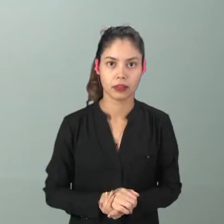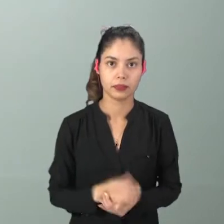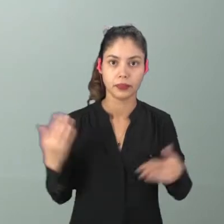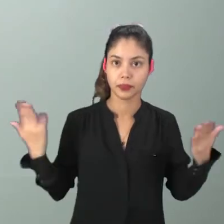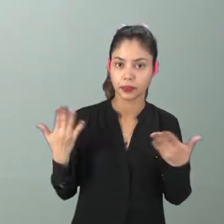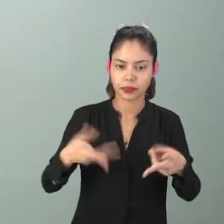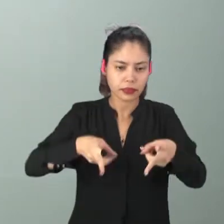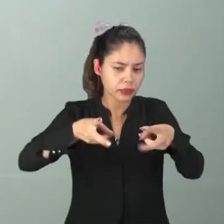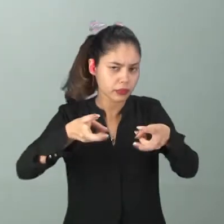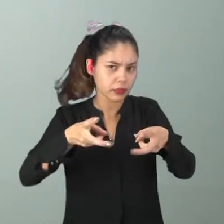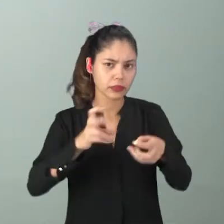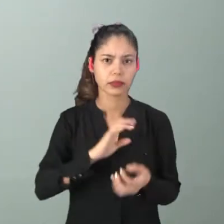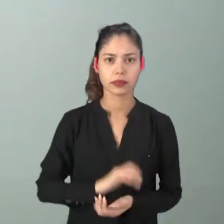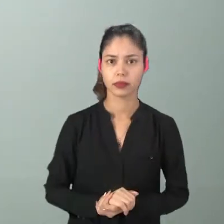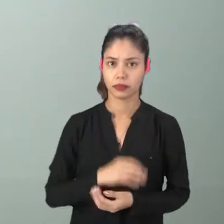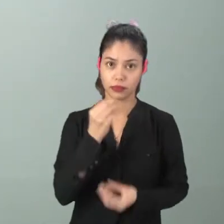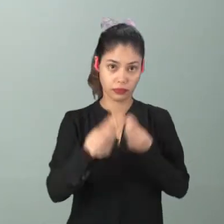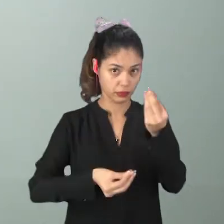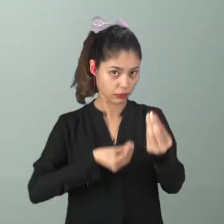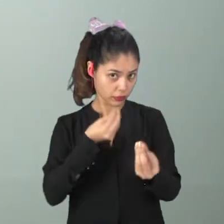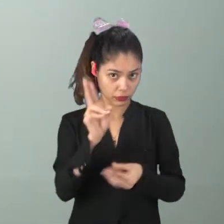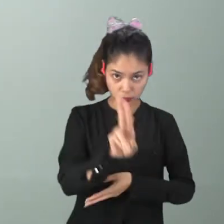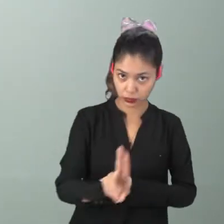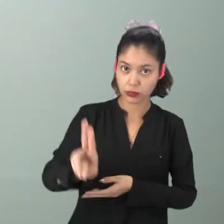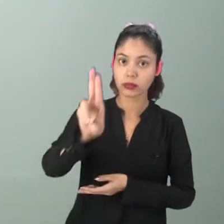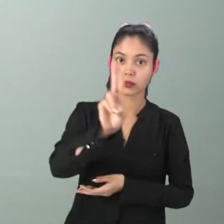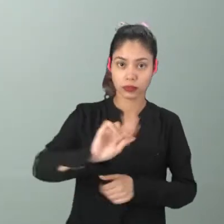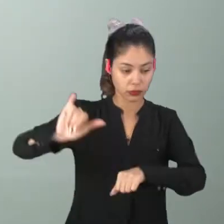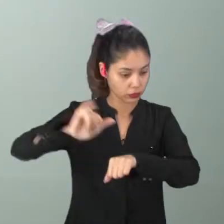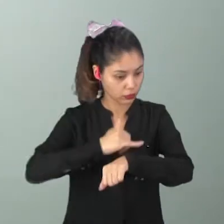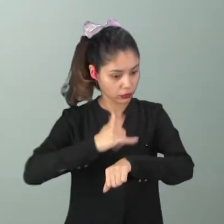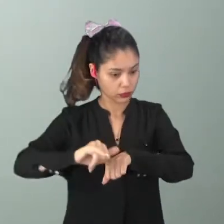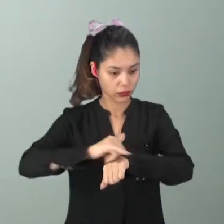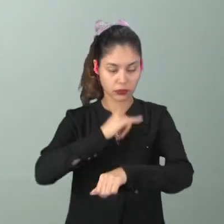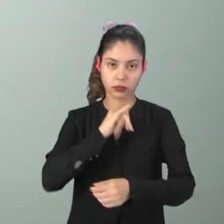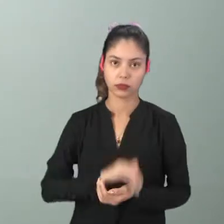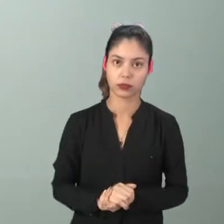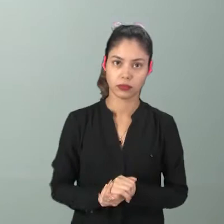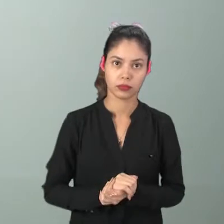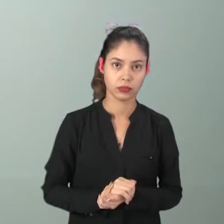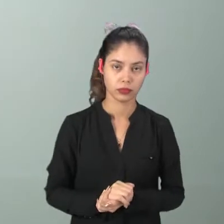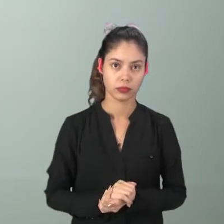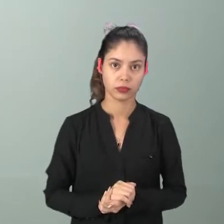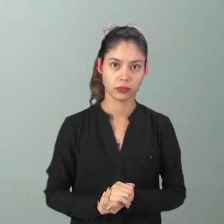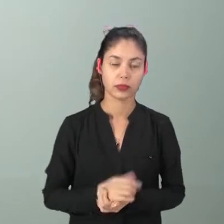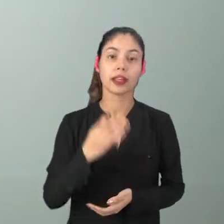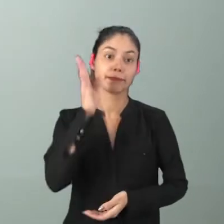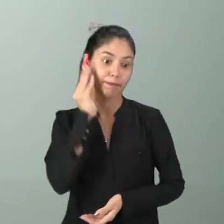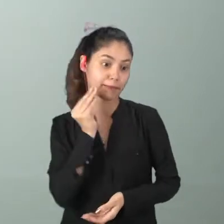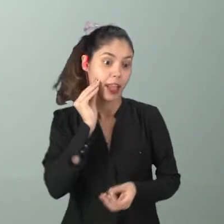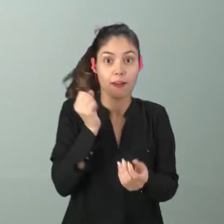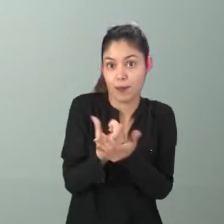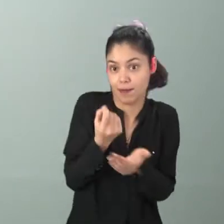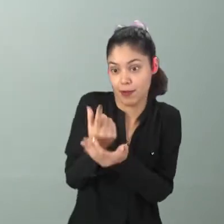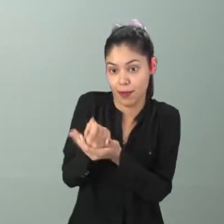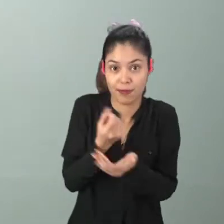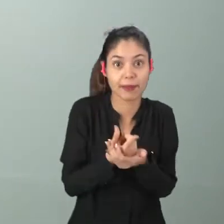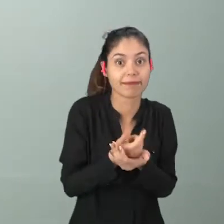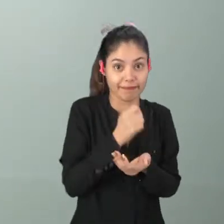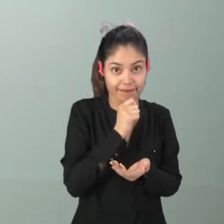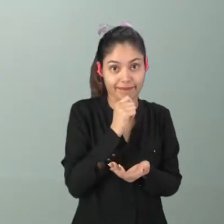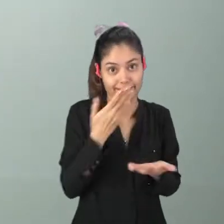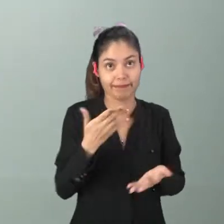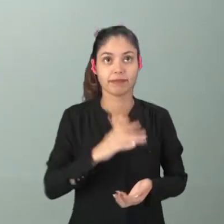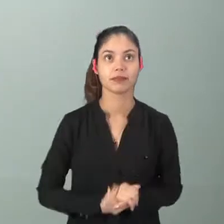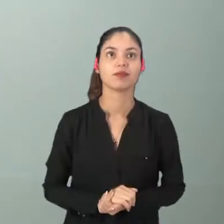Hoje vocês vão perceber como eles utilizam estratégias para poder nos convencer a gastar dinheiro. Vamos lá?